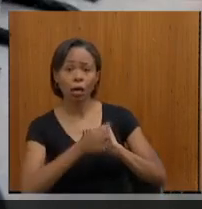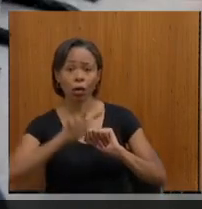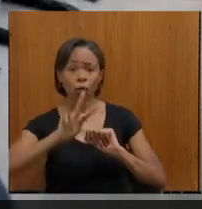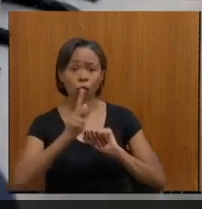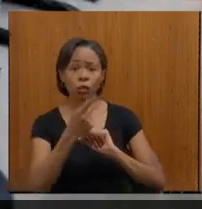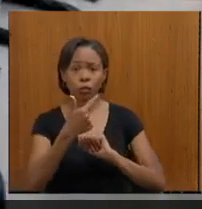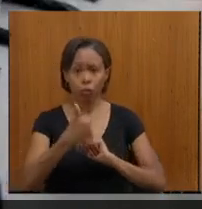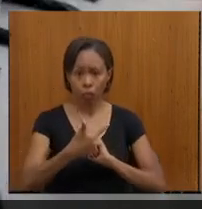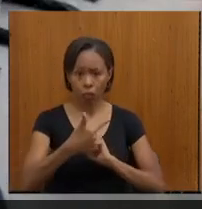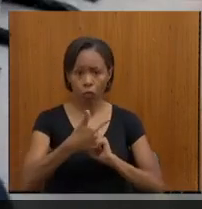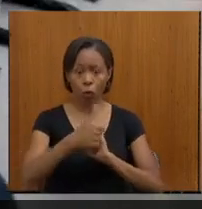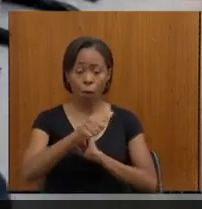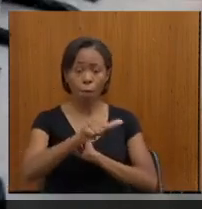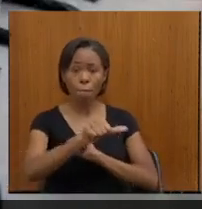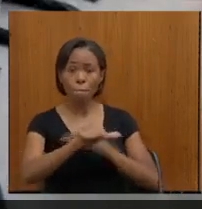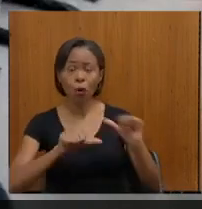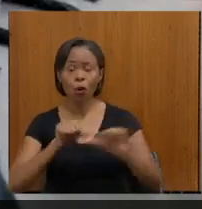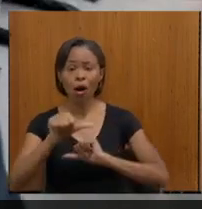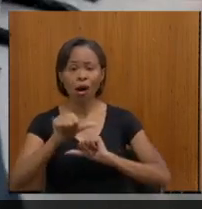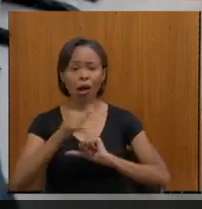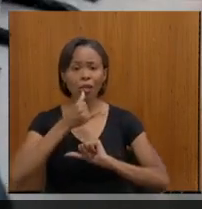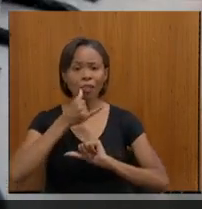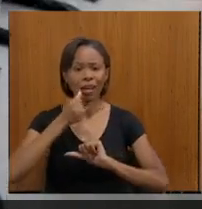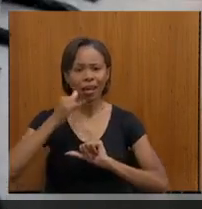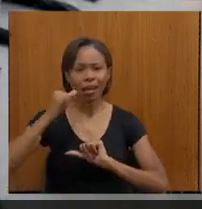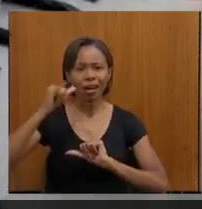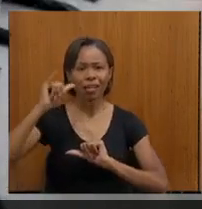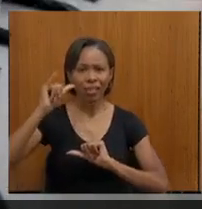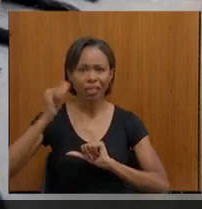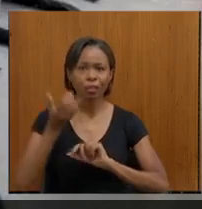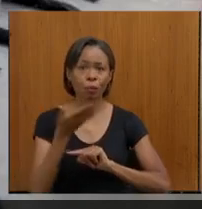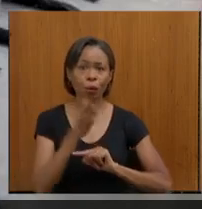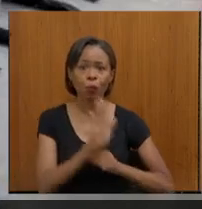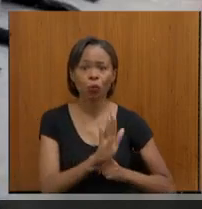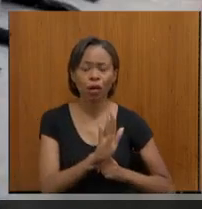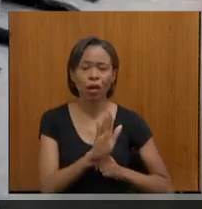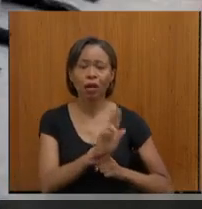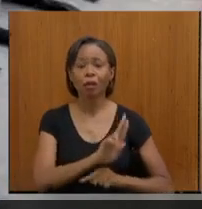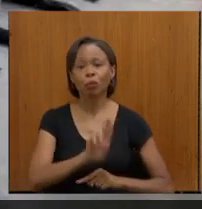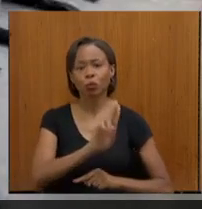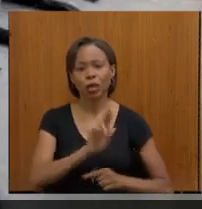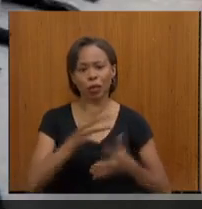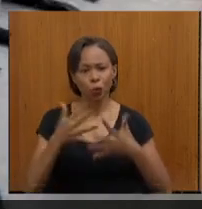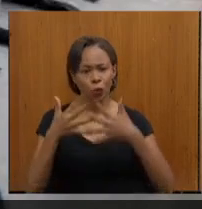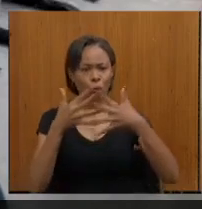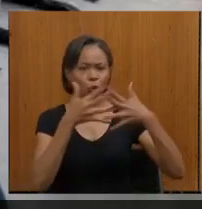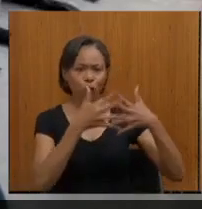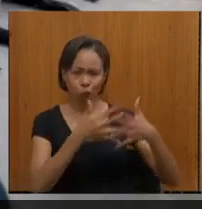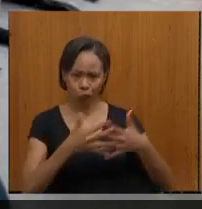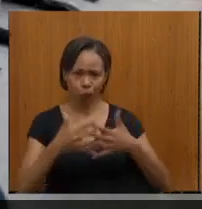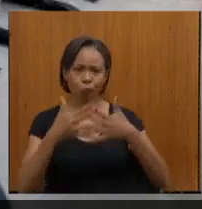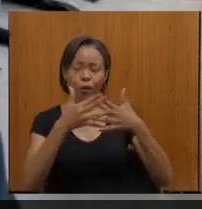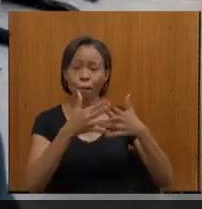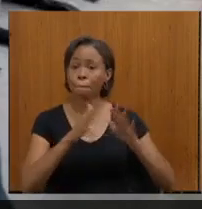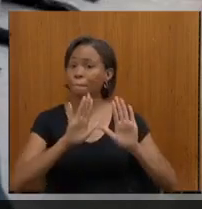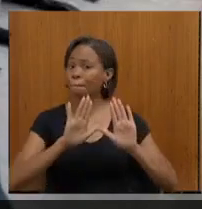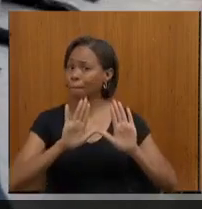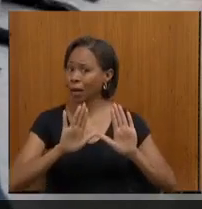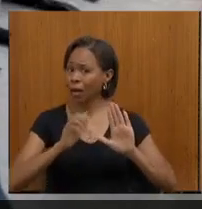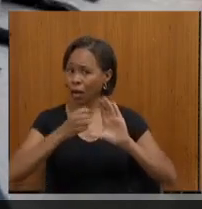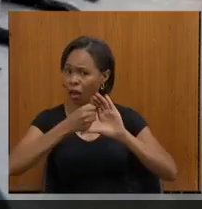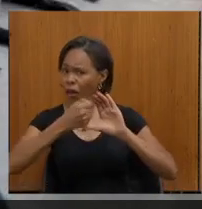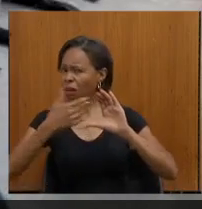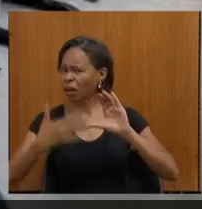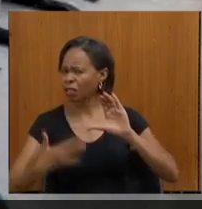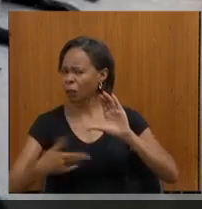para gerar eletricidade a porta texto caminhão esse curso mas a característica da